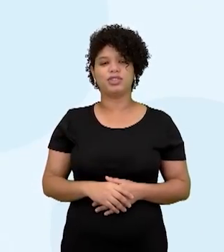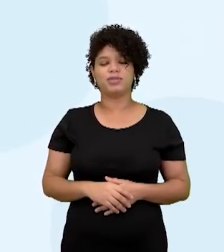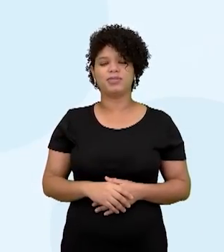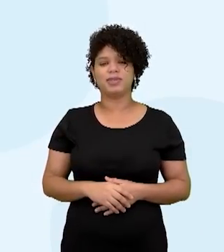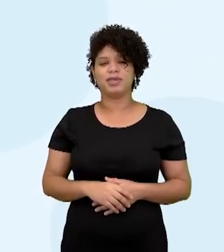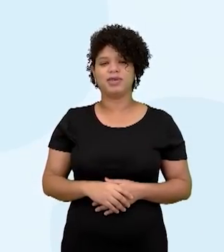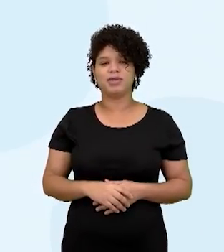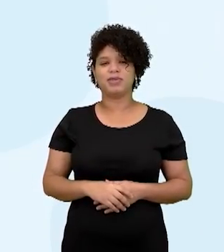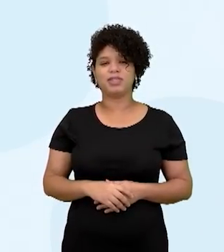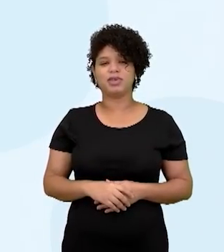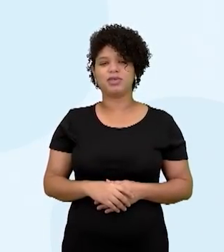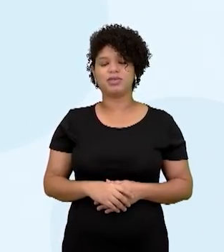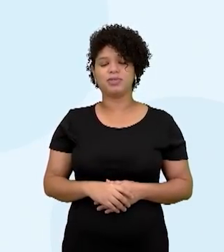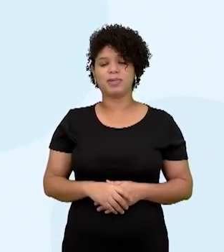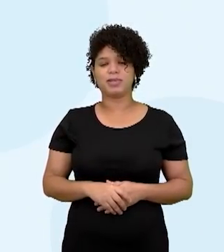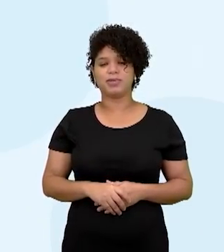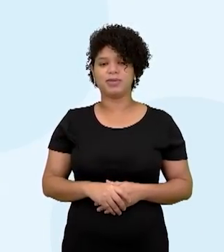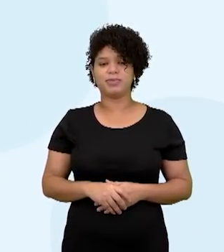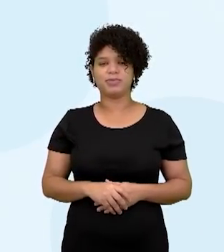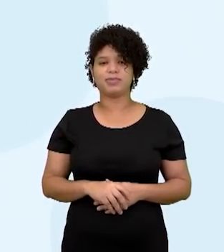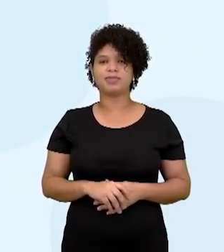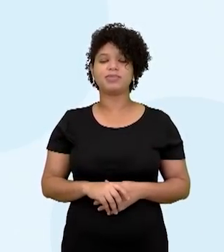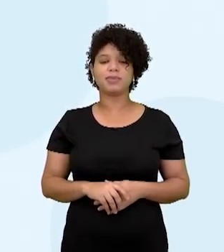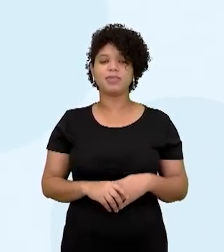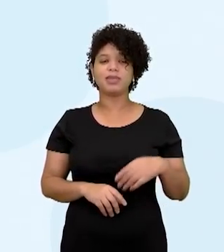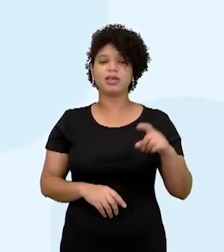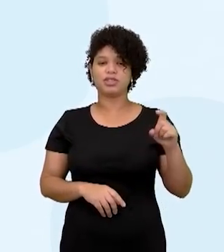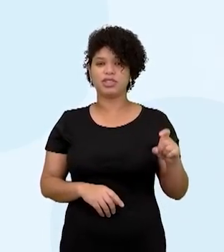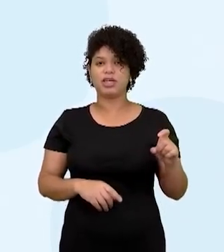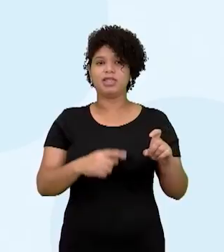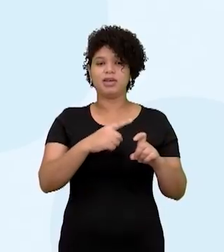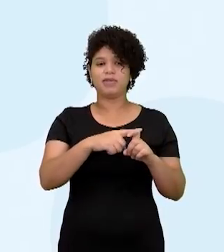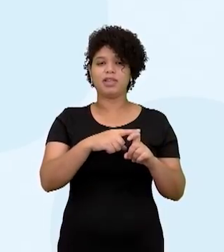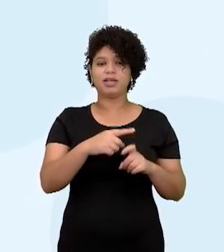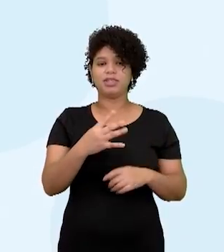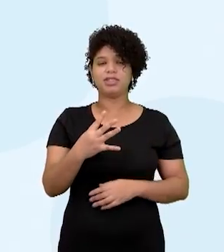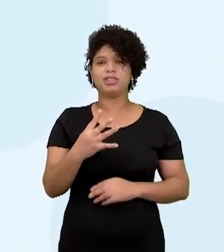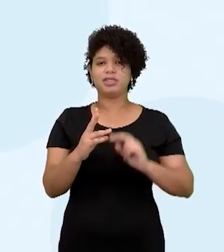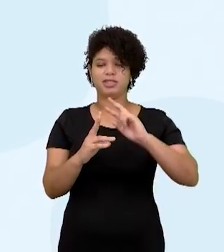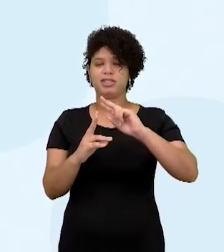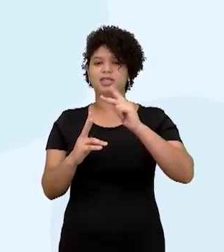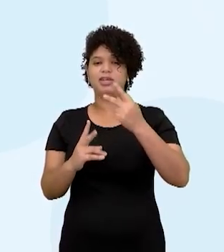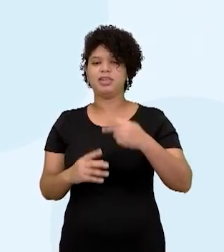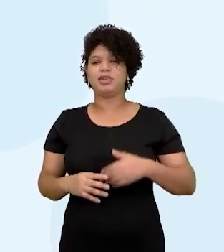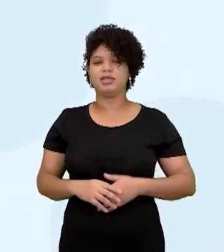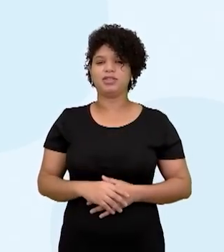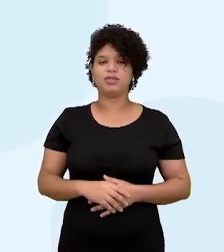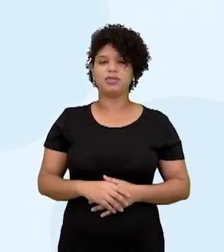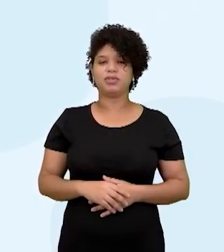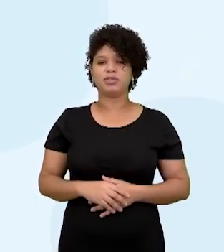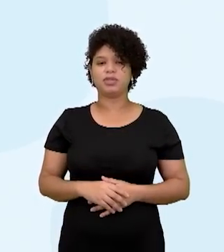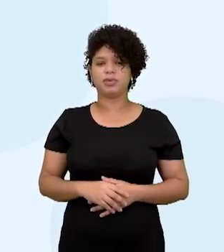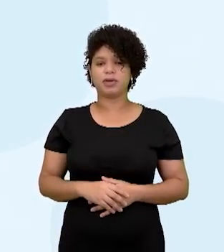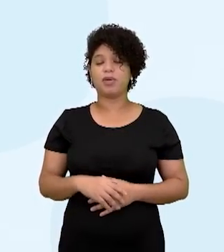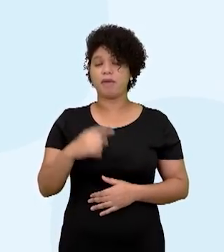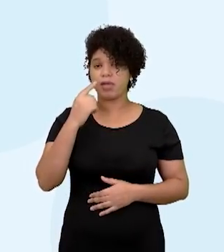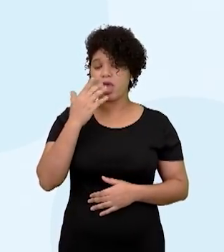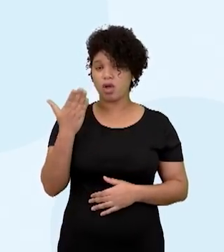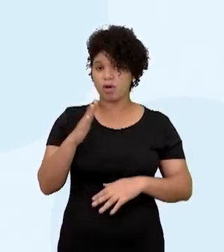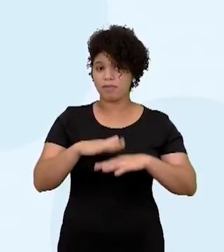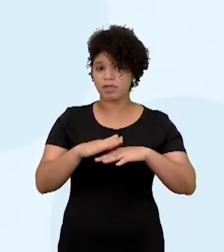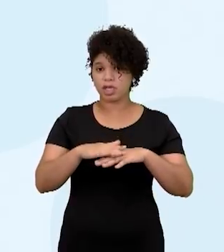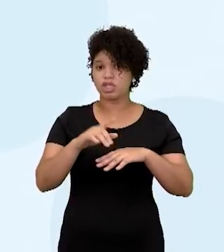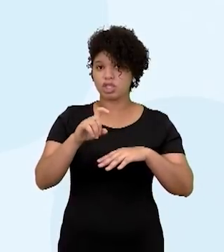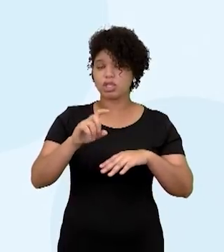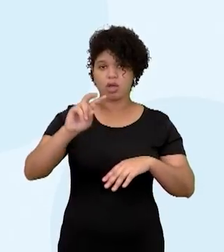seguintes produtos notáveis. Então eu tenho duas contas bem parecidas. X mais 4 elevado ao quadrado e x menos 4 elevado ao